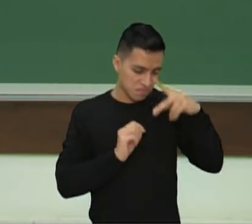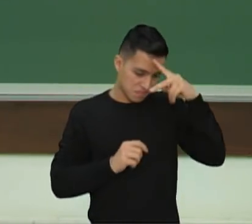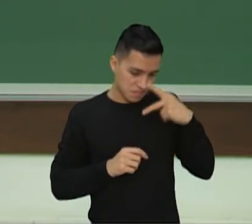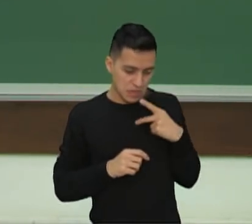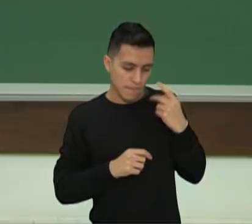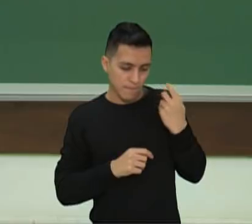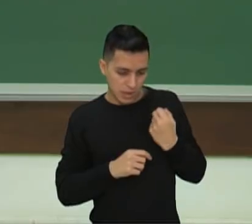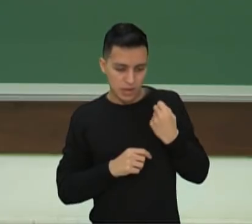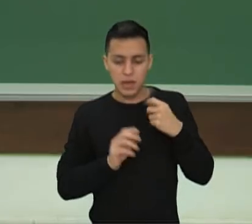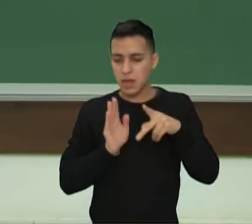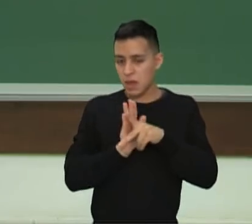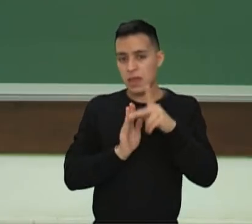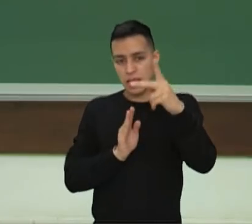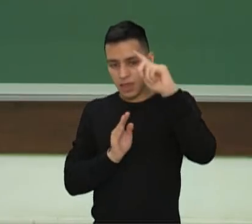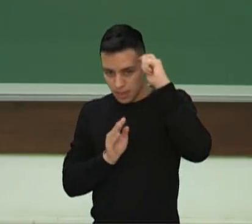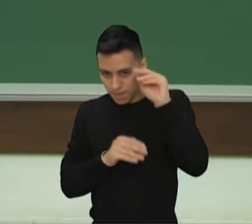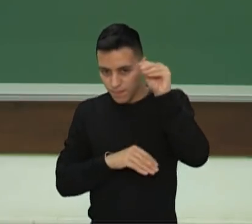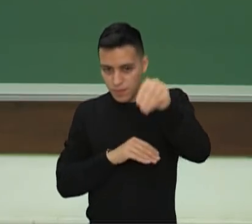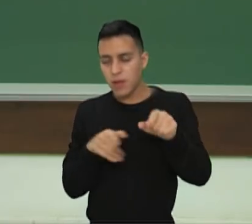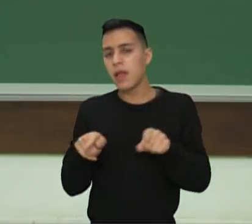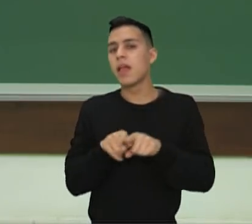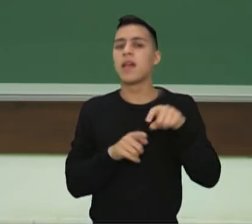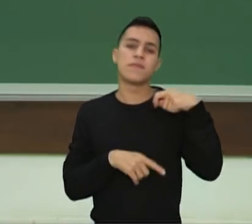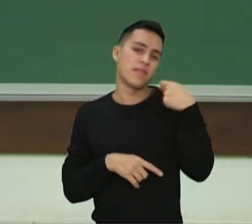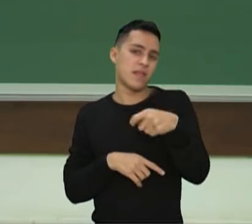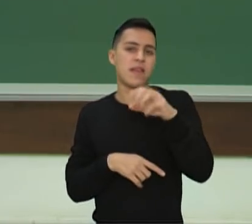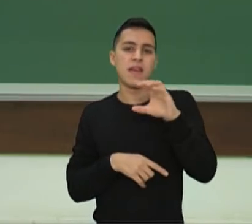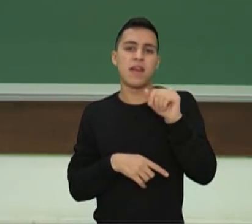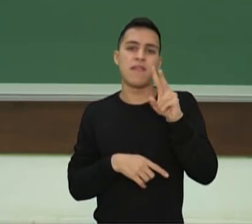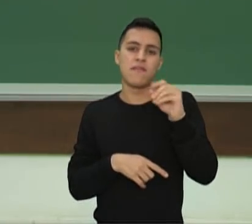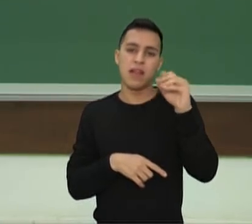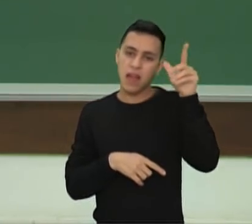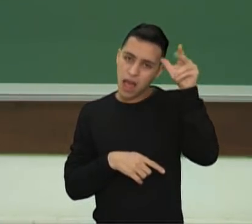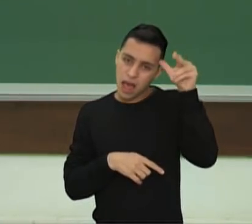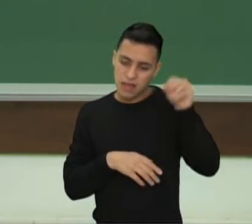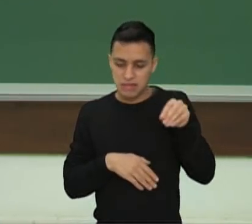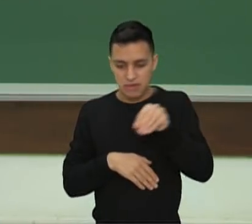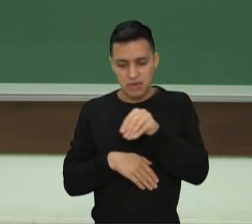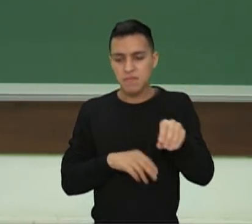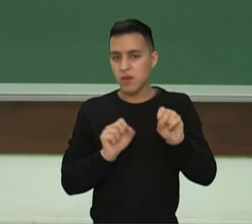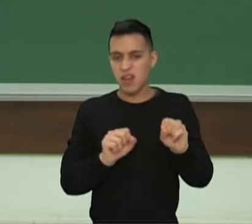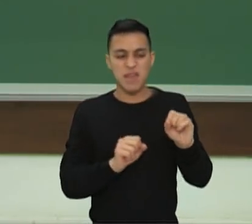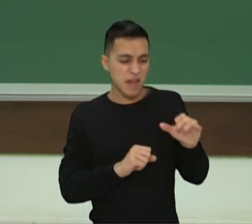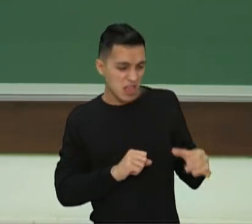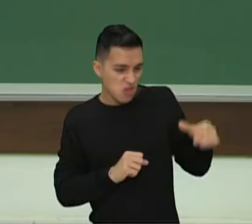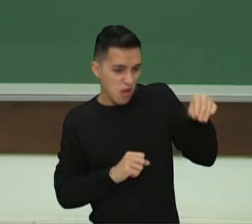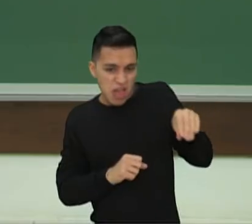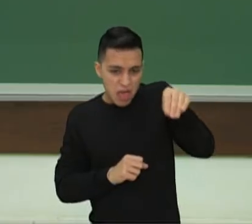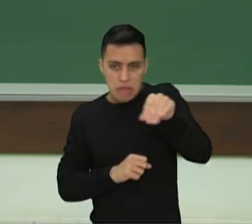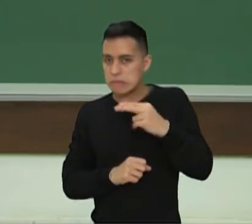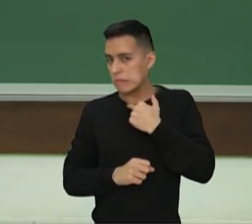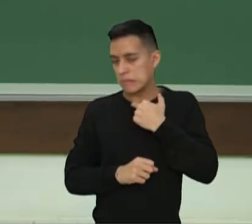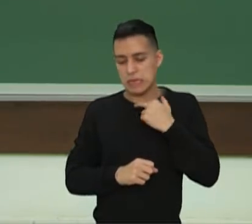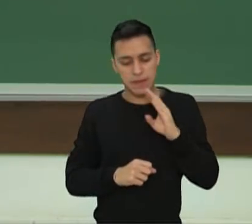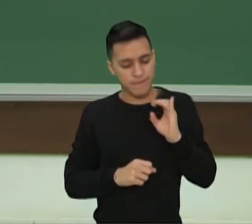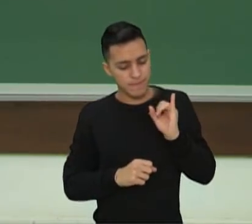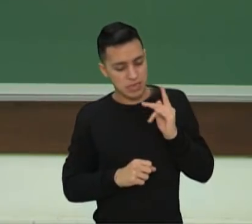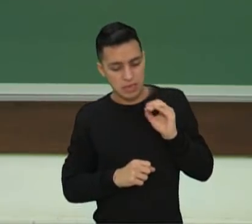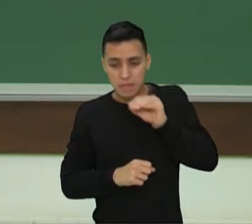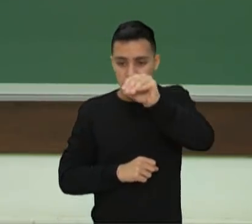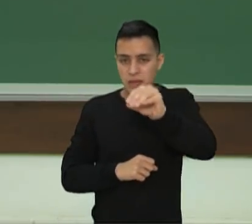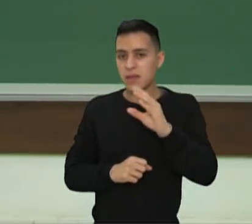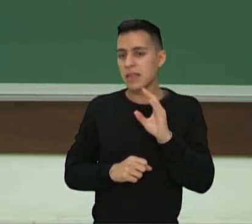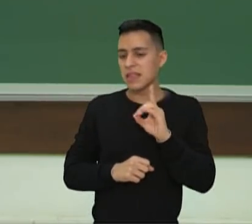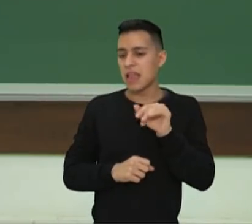é o cavalo. Então eu vou pular com a torre, está errado, vou pular com o bispo, está errado, vou pular com uma